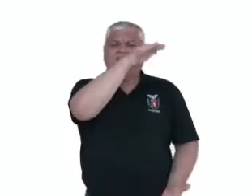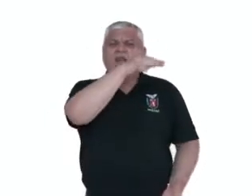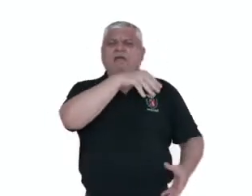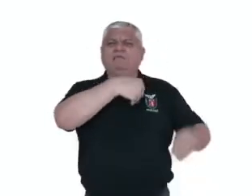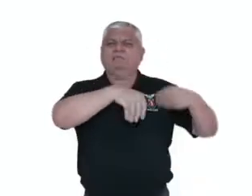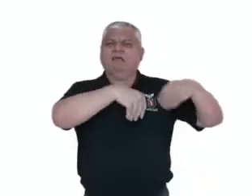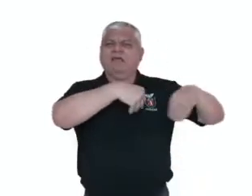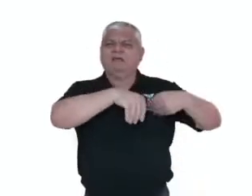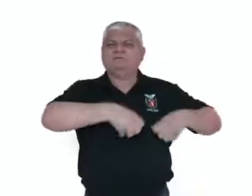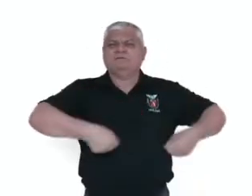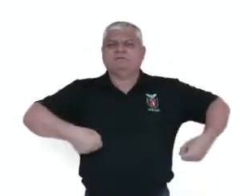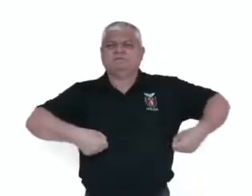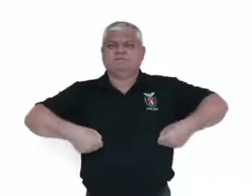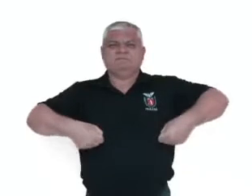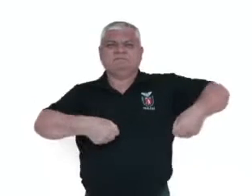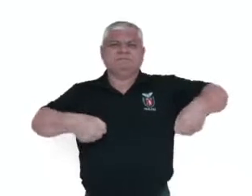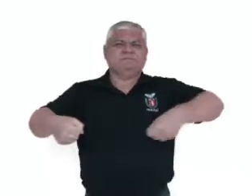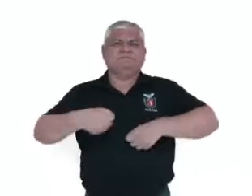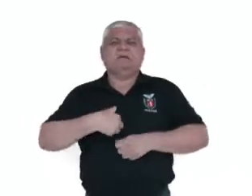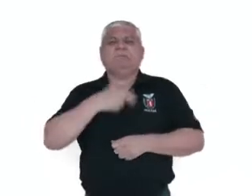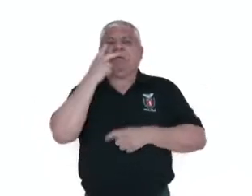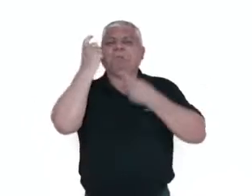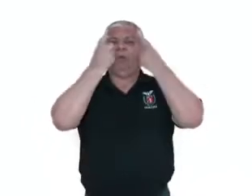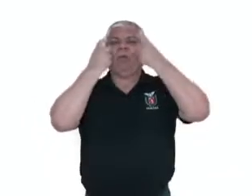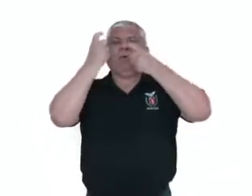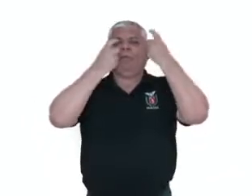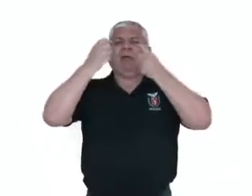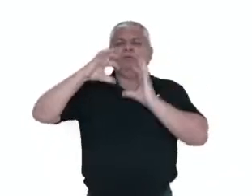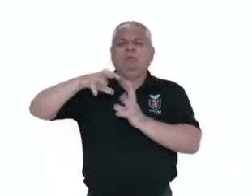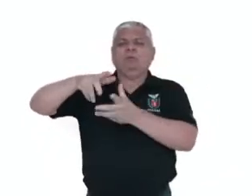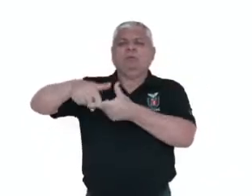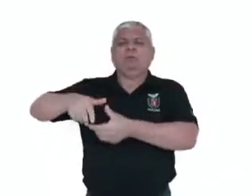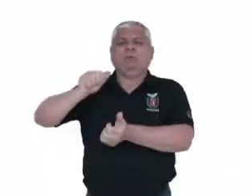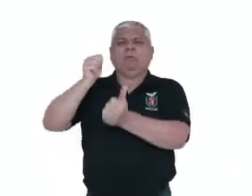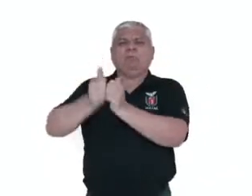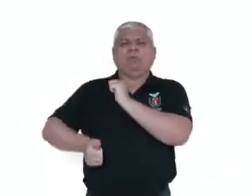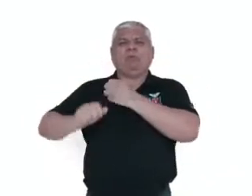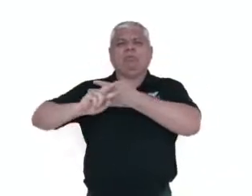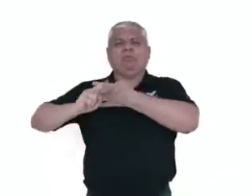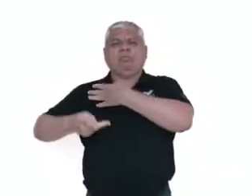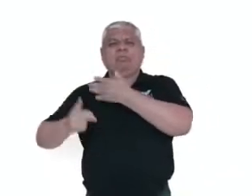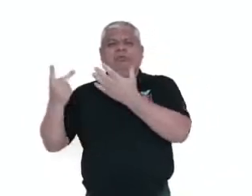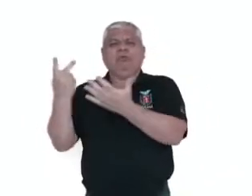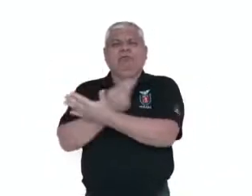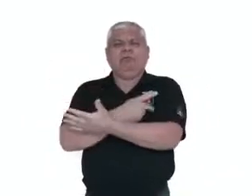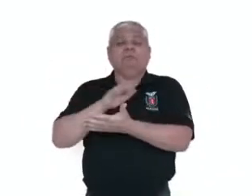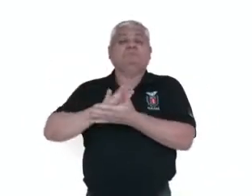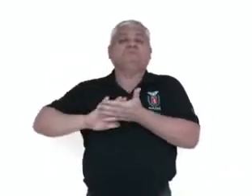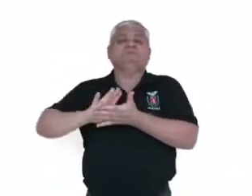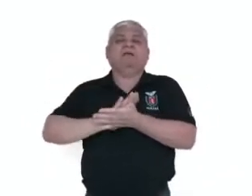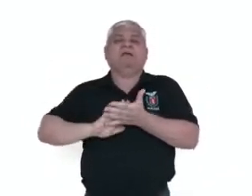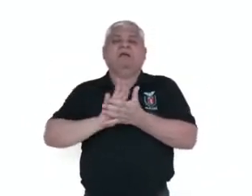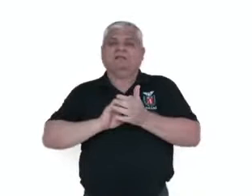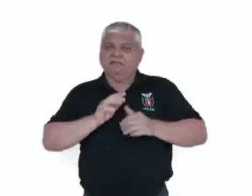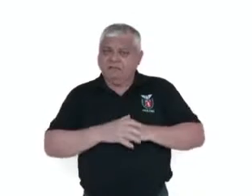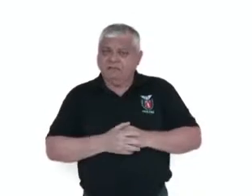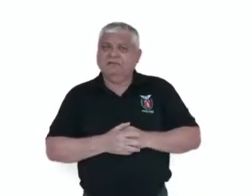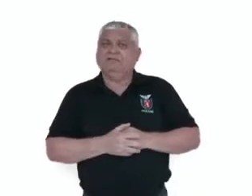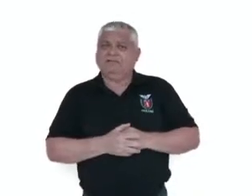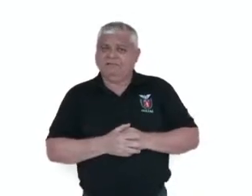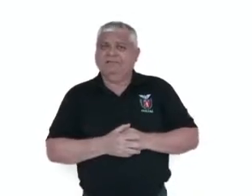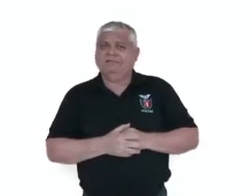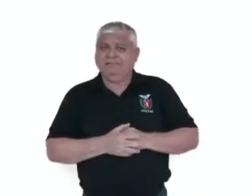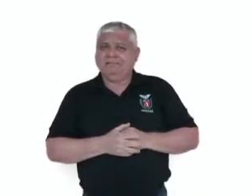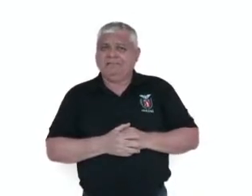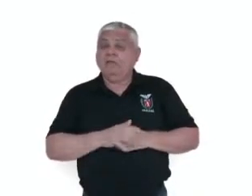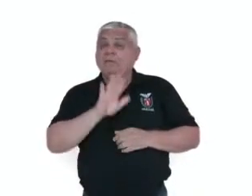pelos consumidores, que não parecem preocupados com as consequências que o uso dessas embalagens causa ao meio ambiente.